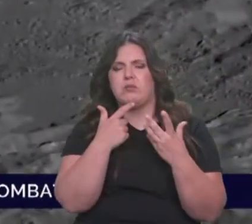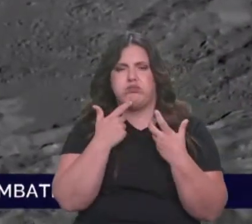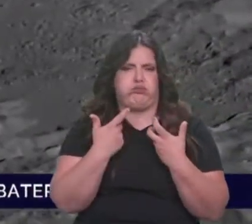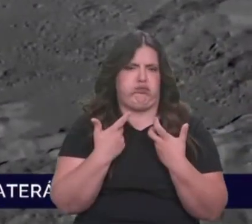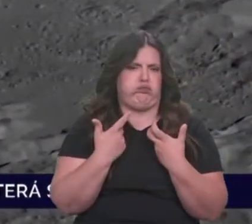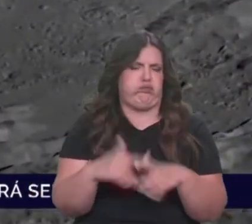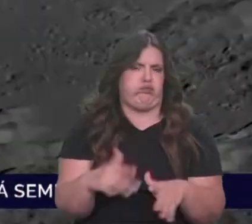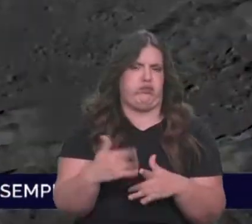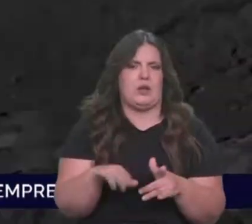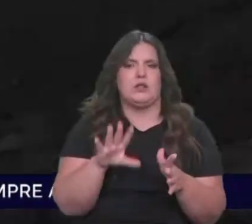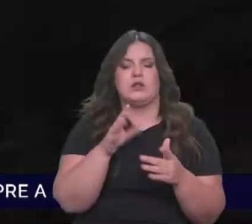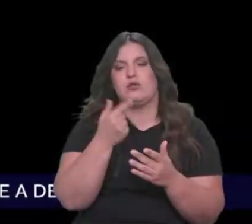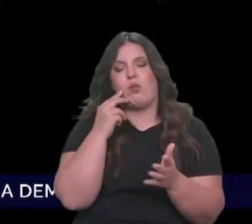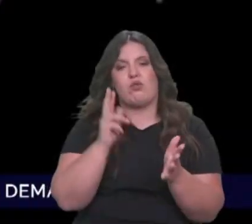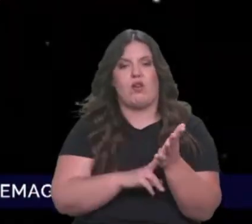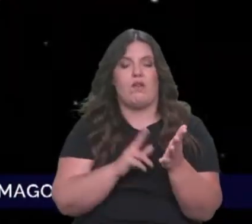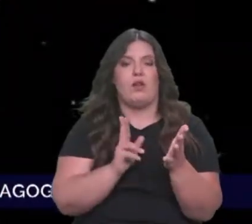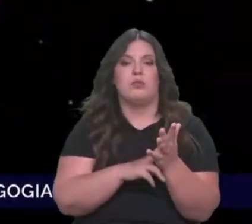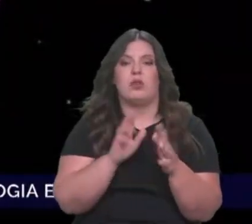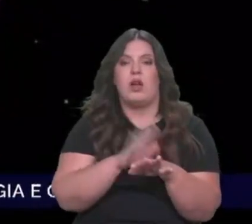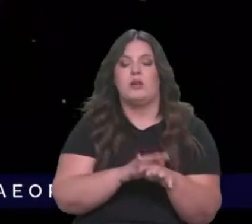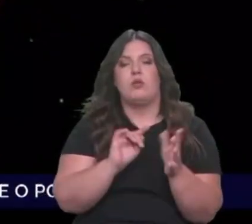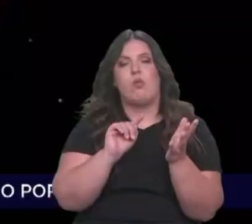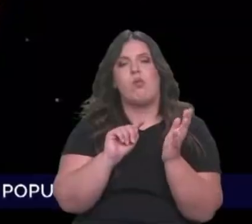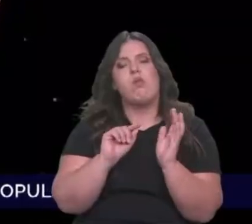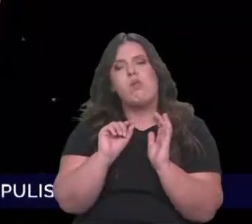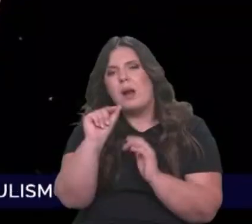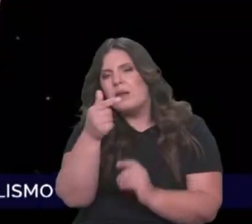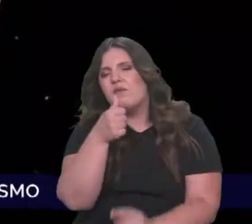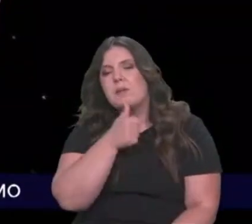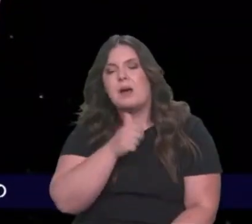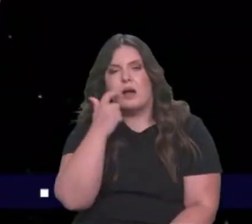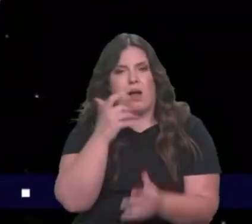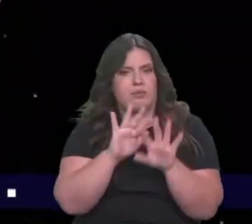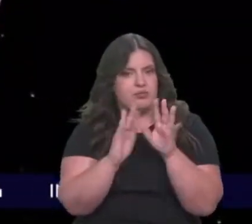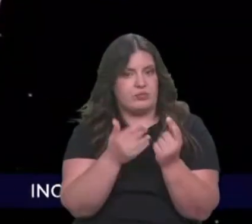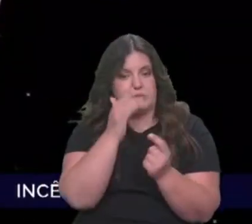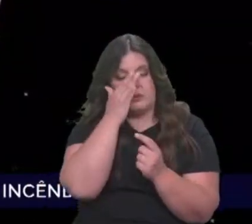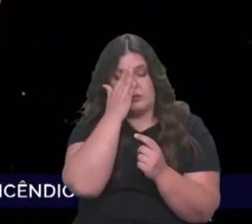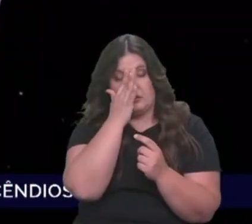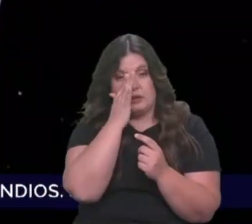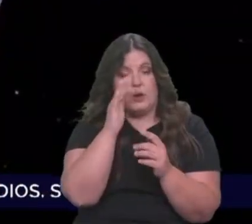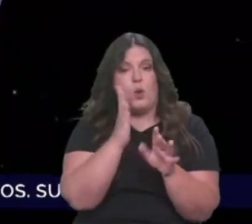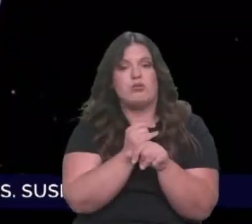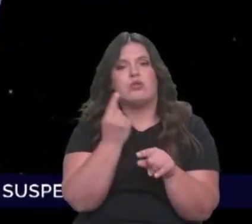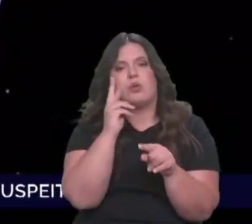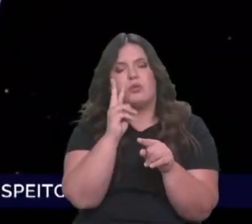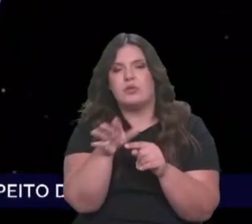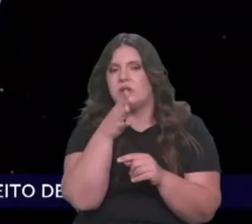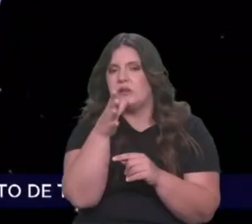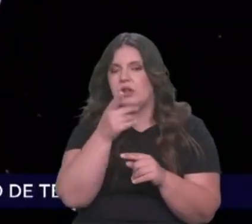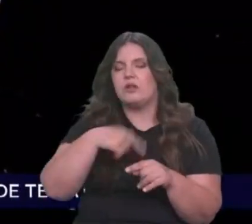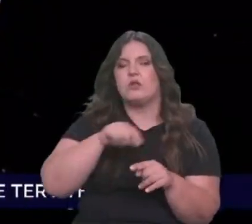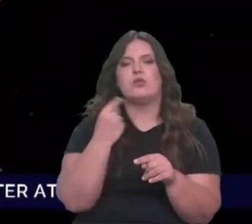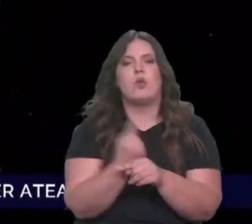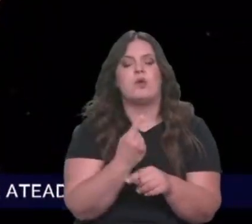também por estes pontos vermelhos que nós encontramos à sua superfície. Outras observações